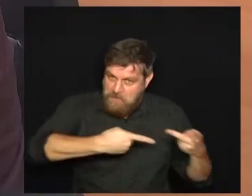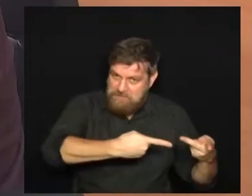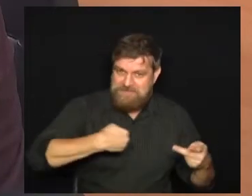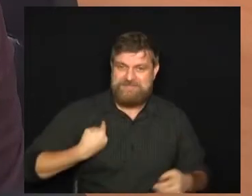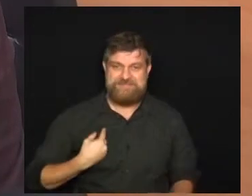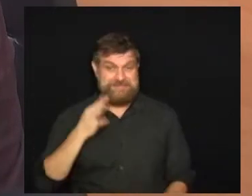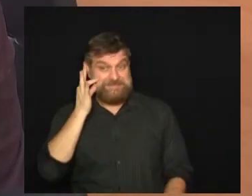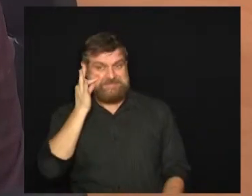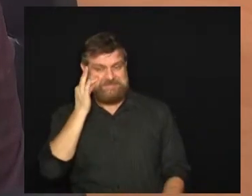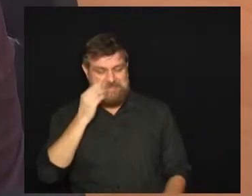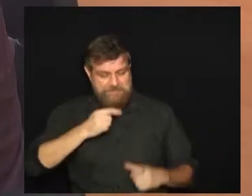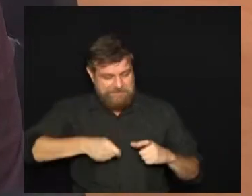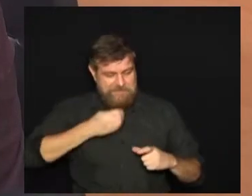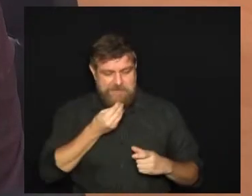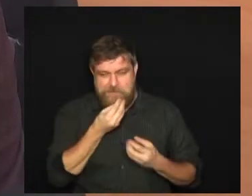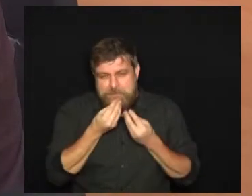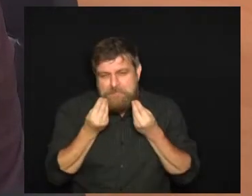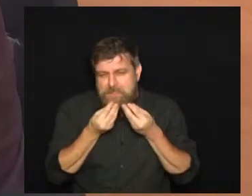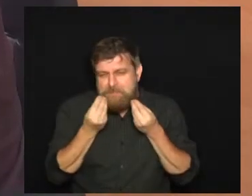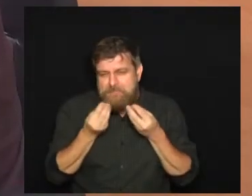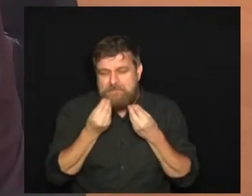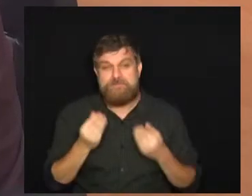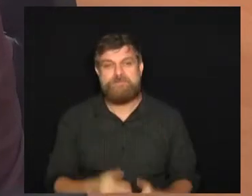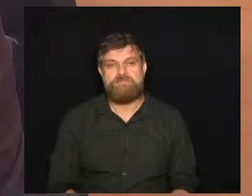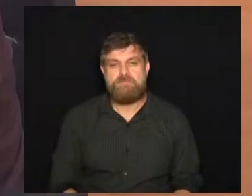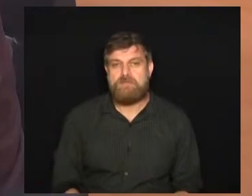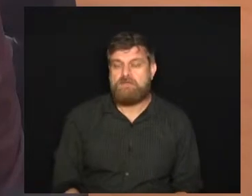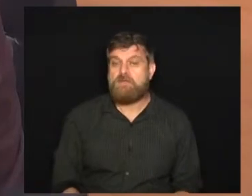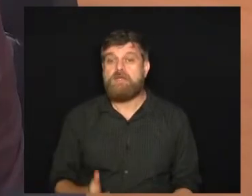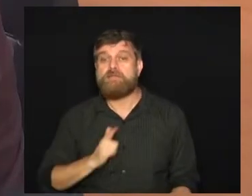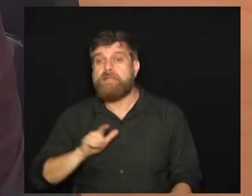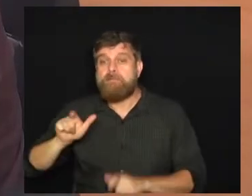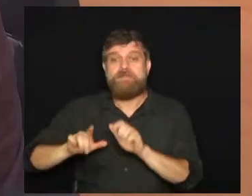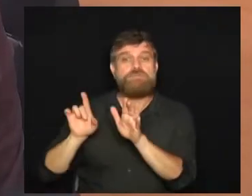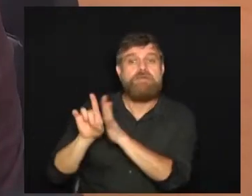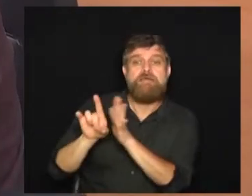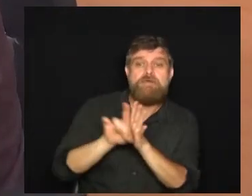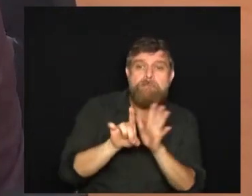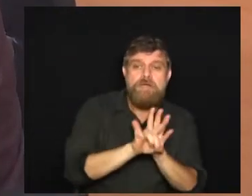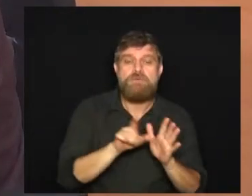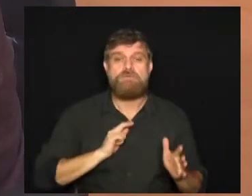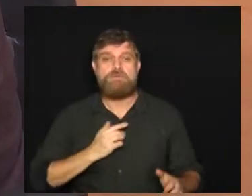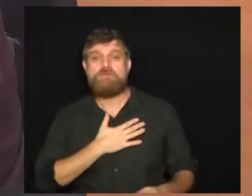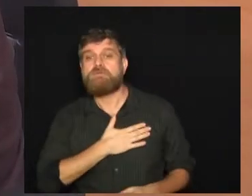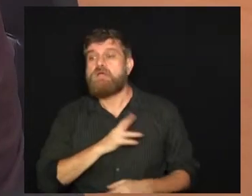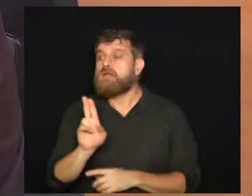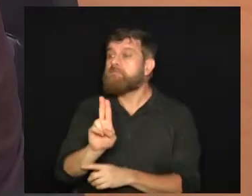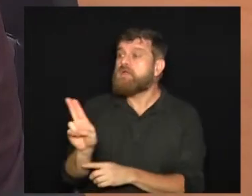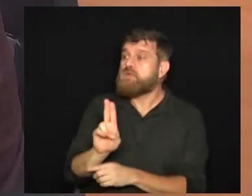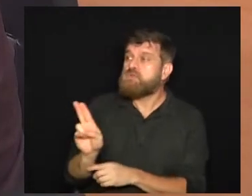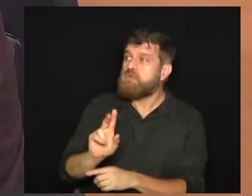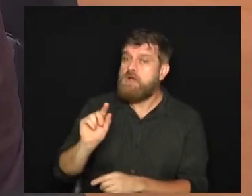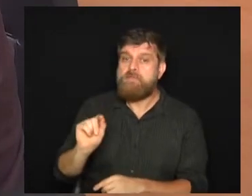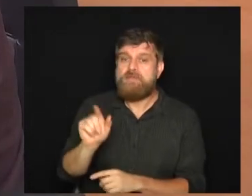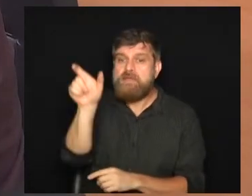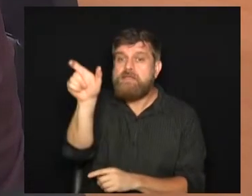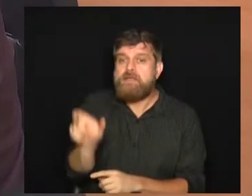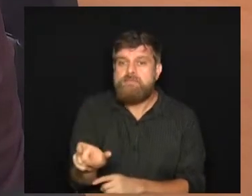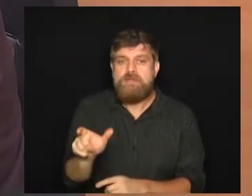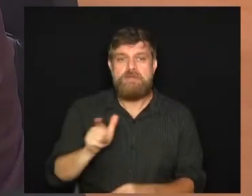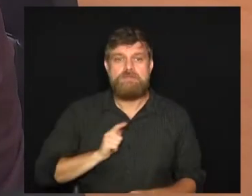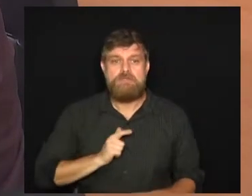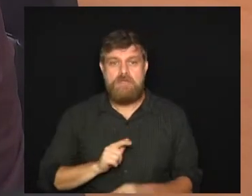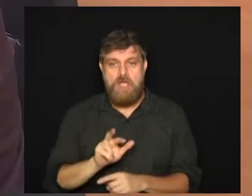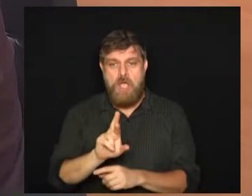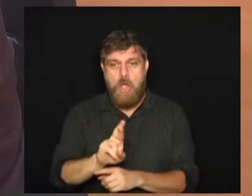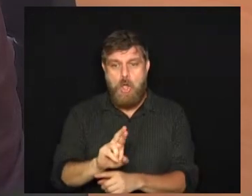participa. Alguém quer fazer alguma pergunta, algum questionamento? Eu só gostaria que se identificasse. O senhor